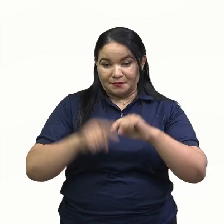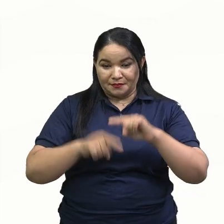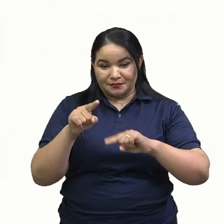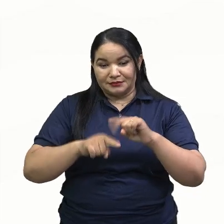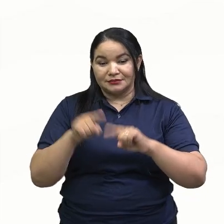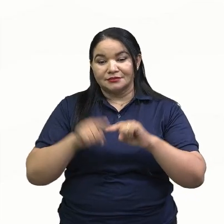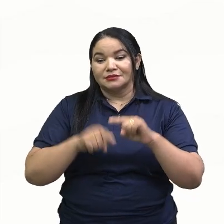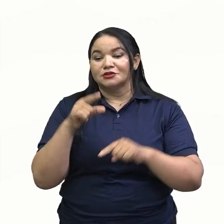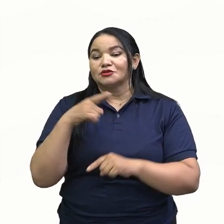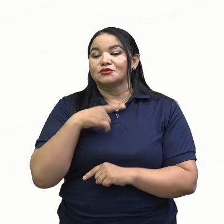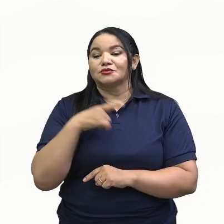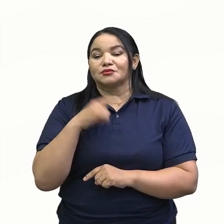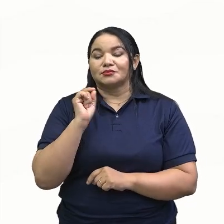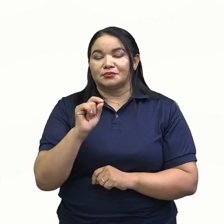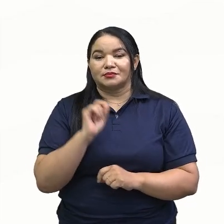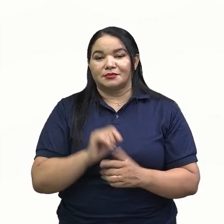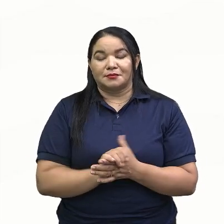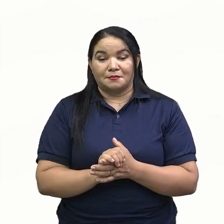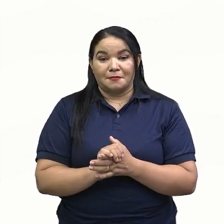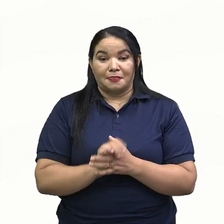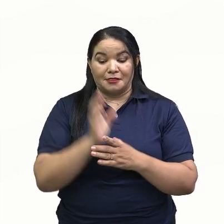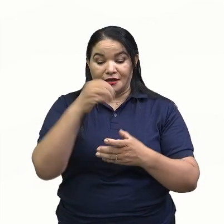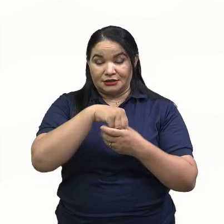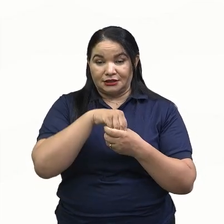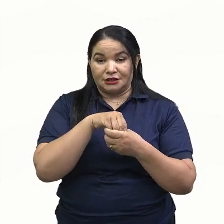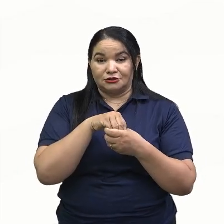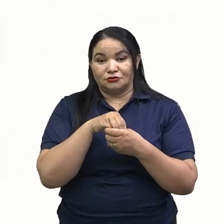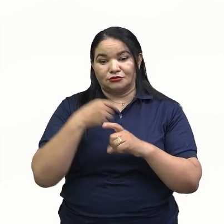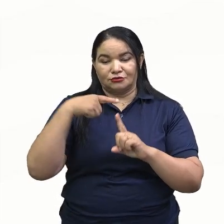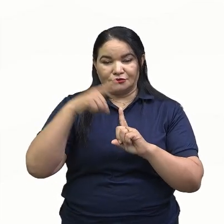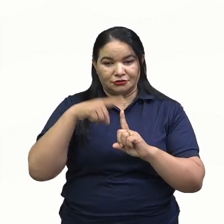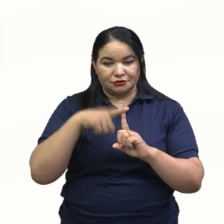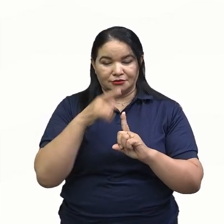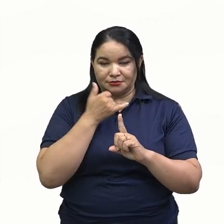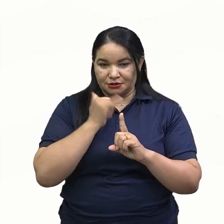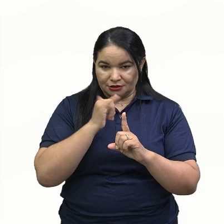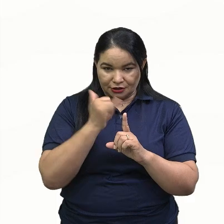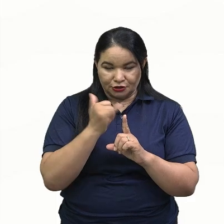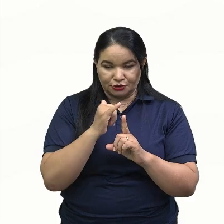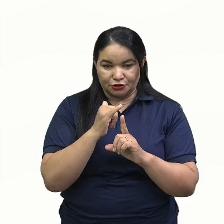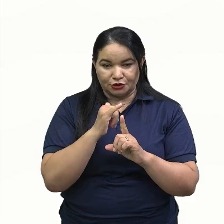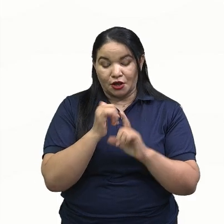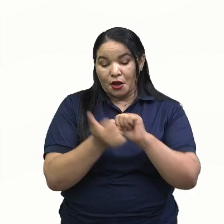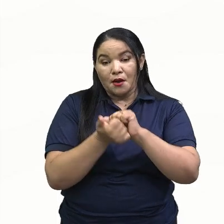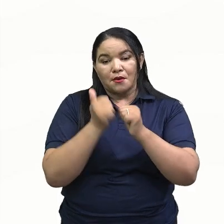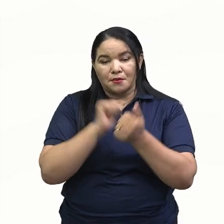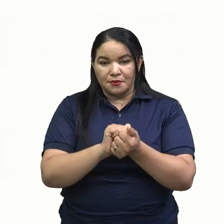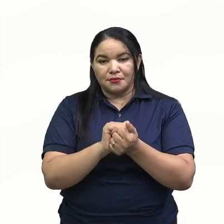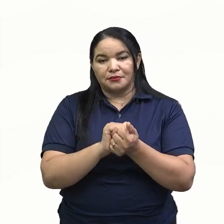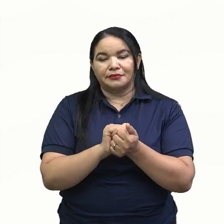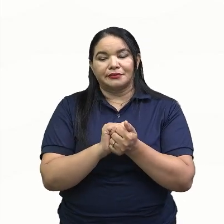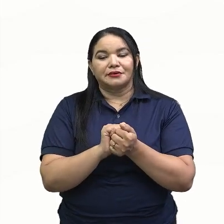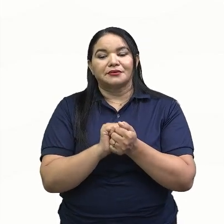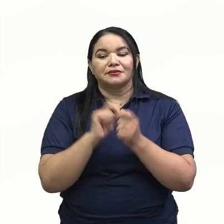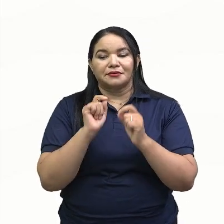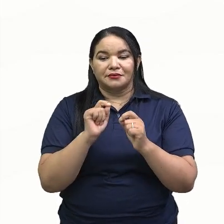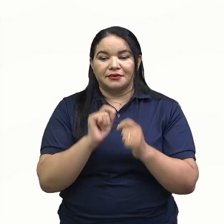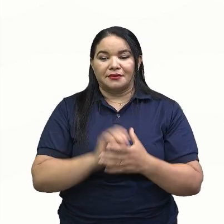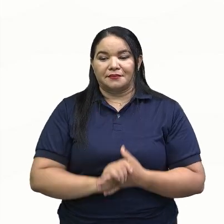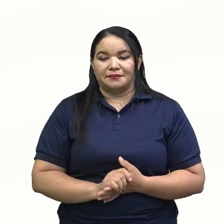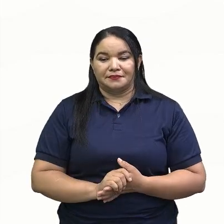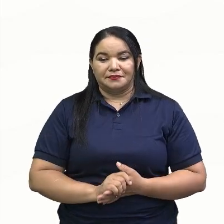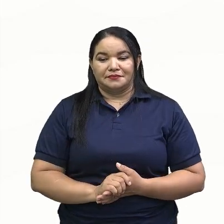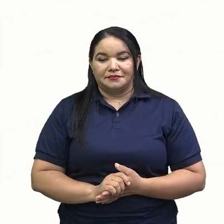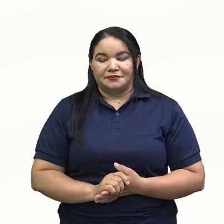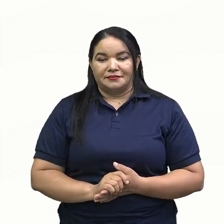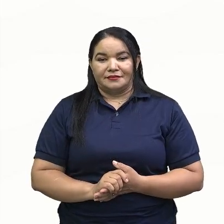dispositivos que convertem uma forma de energia, como, por